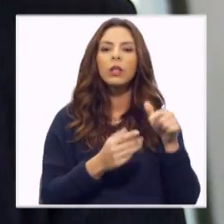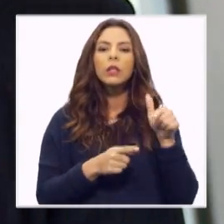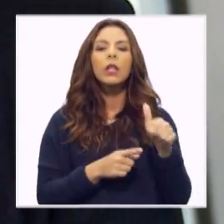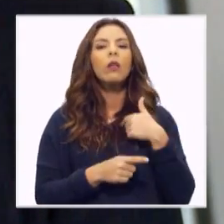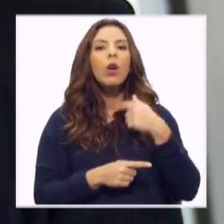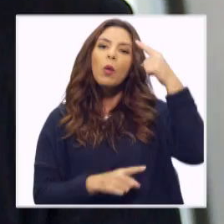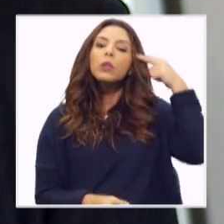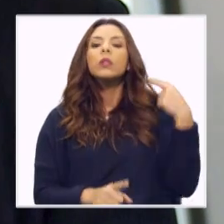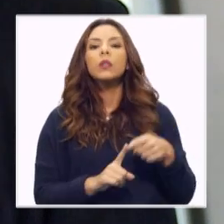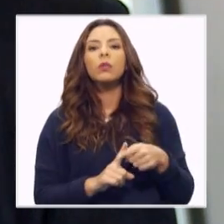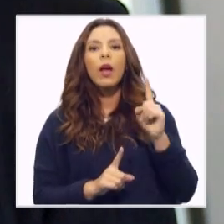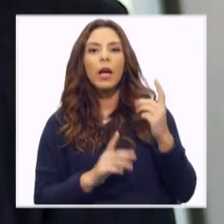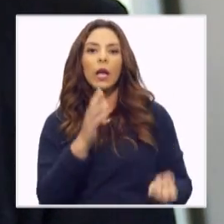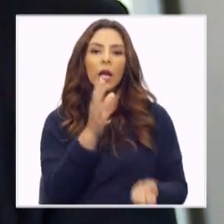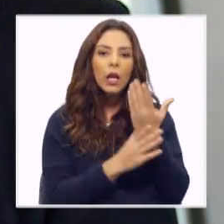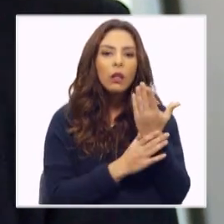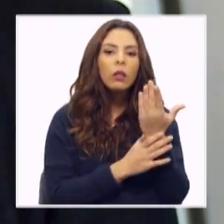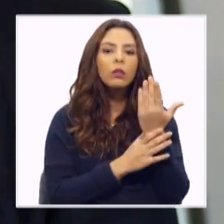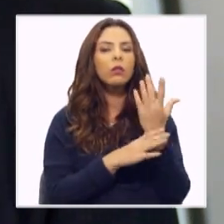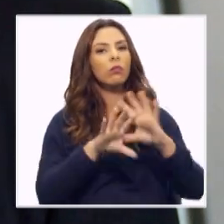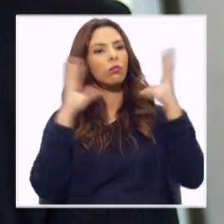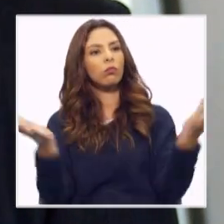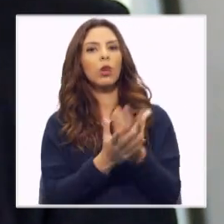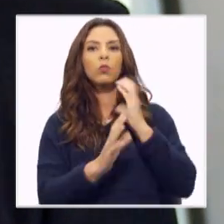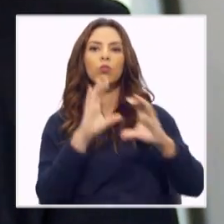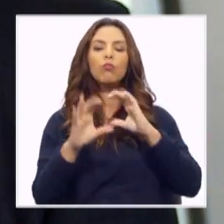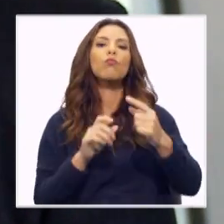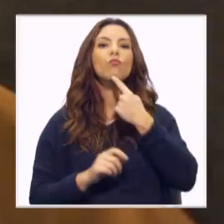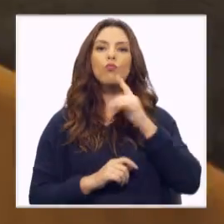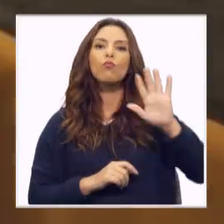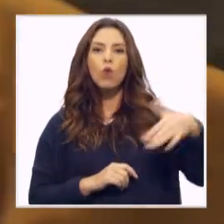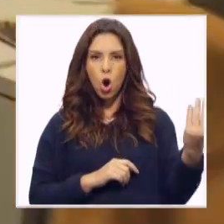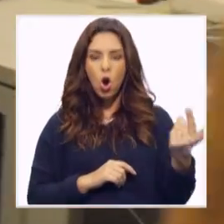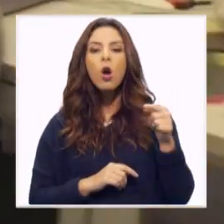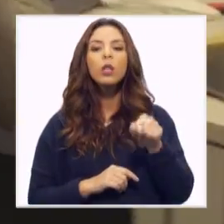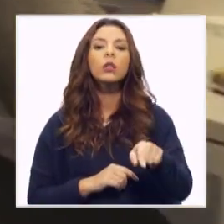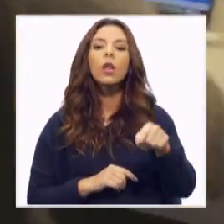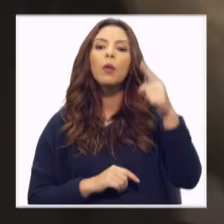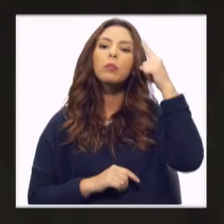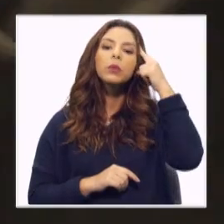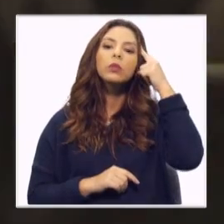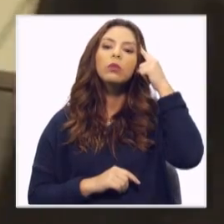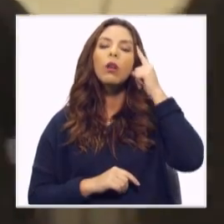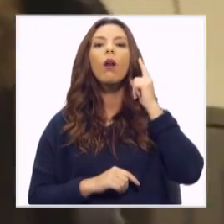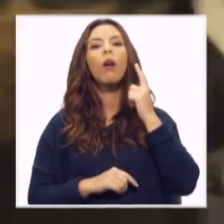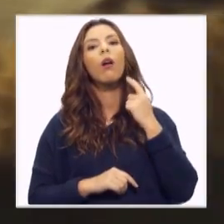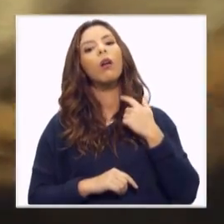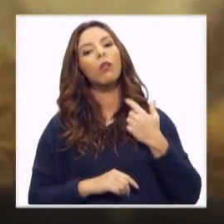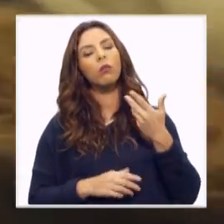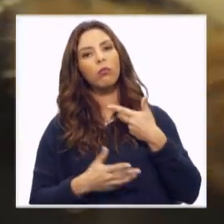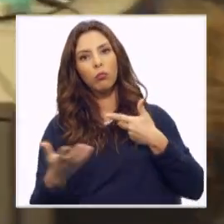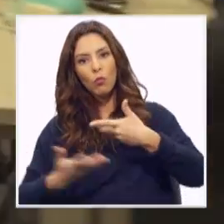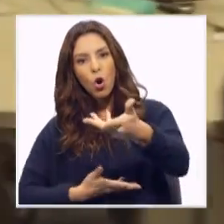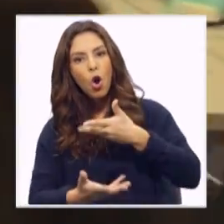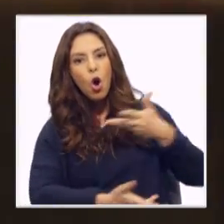objetivo da Unbabel é, como nós dizemos, é create universal understanding. Nós, neste momento, dentro desta visão, temos uma